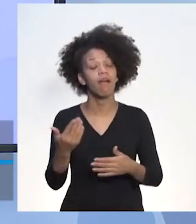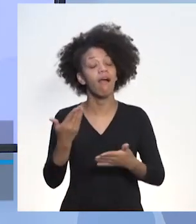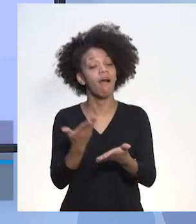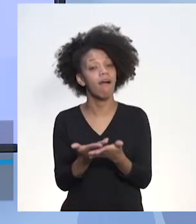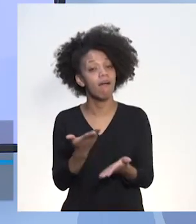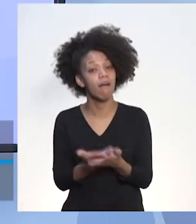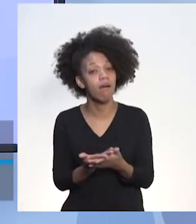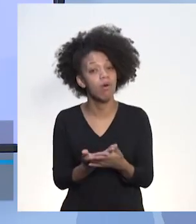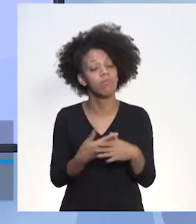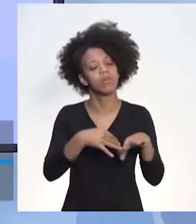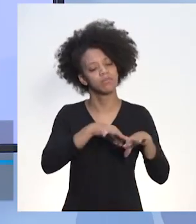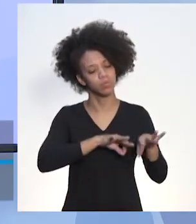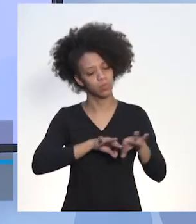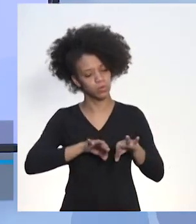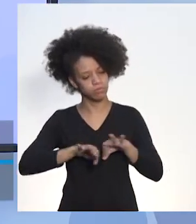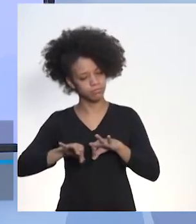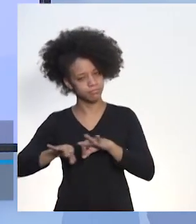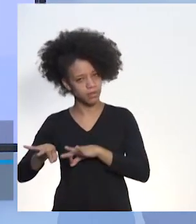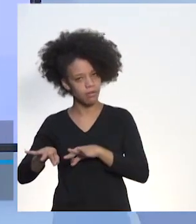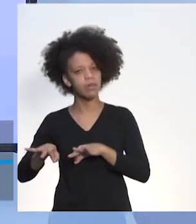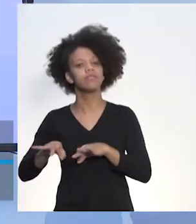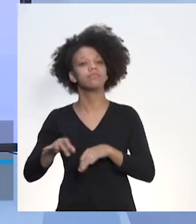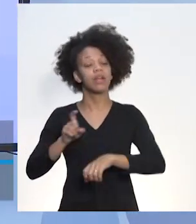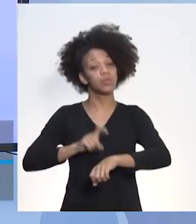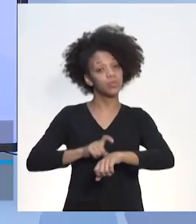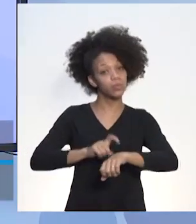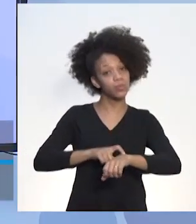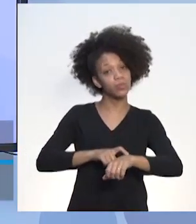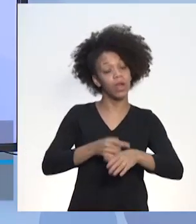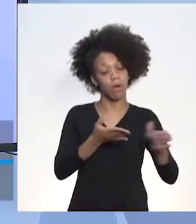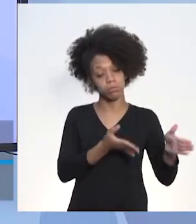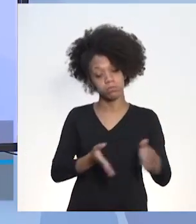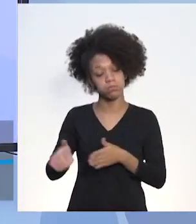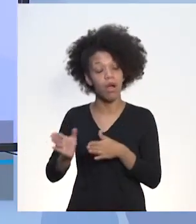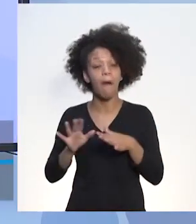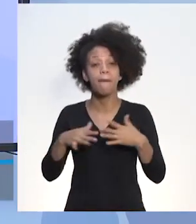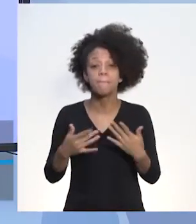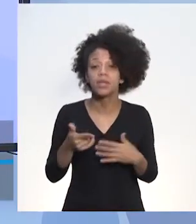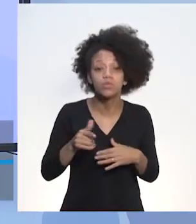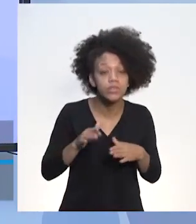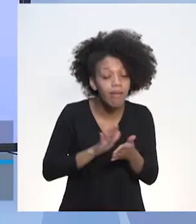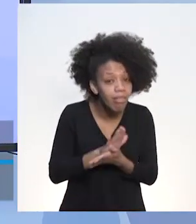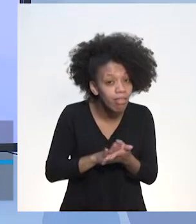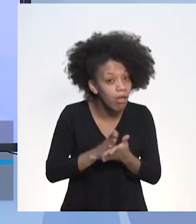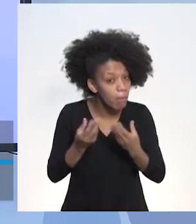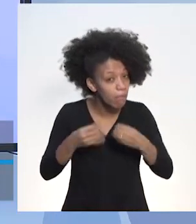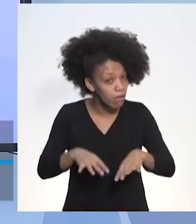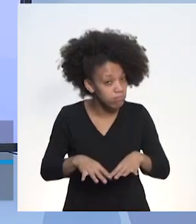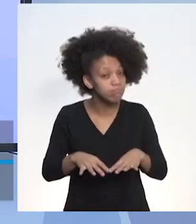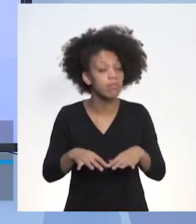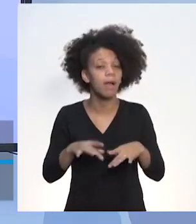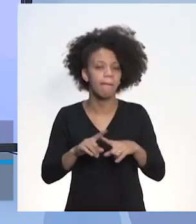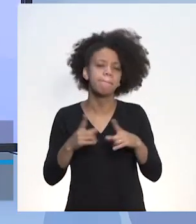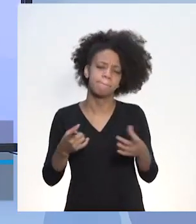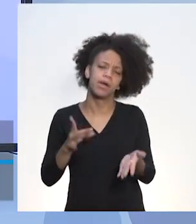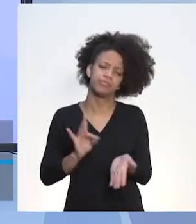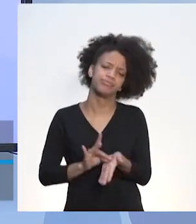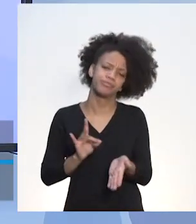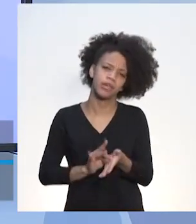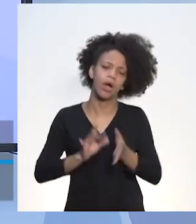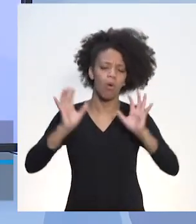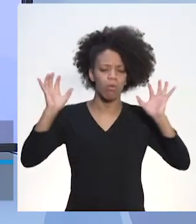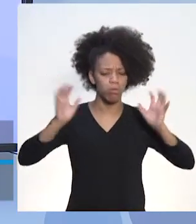será reorganizada dentro aí do nosso cronograma para que não haja prejuízo nenhum para nenhum dos alunos, mas realmente foi uma